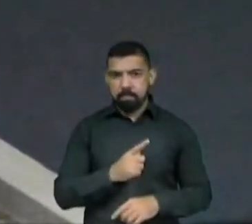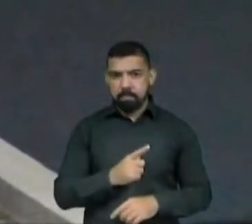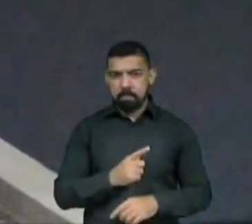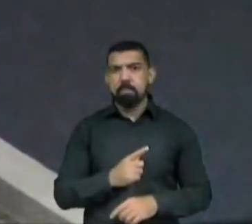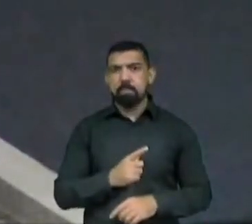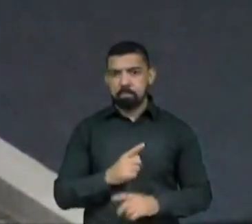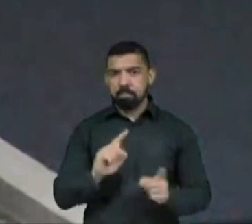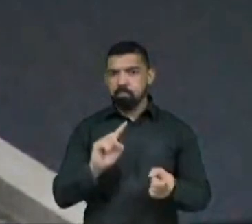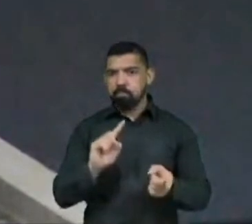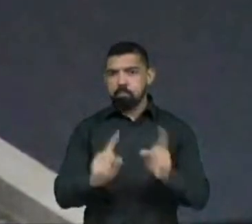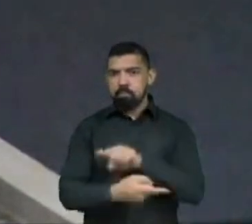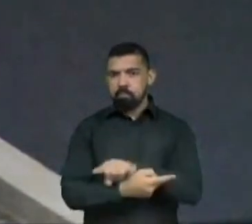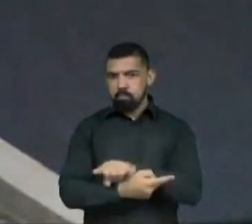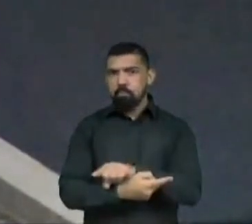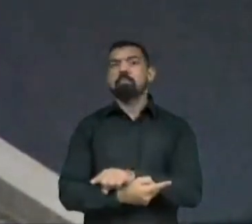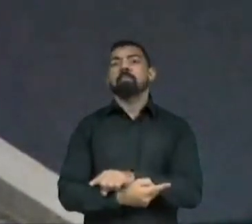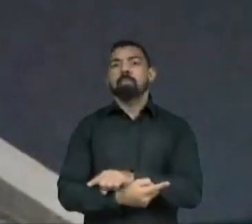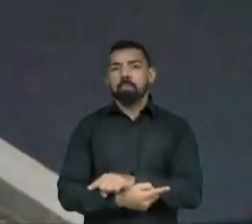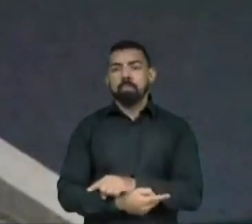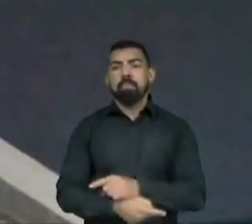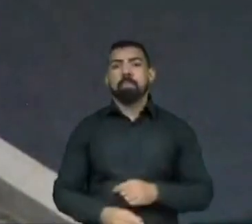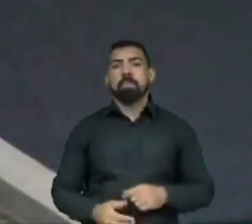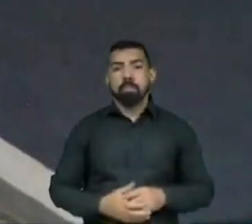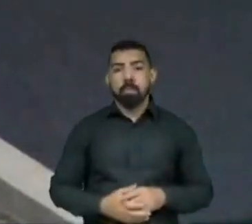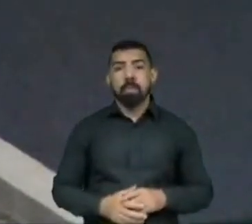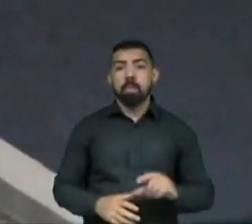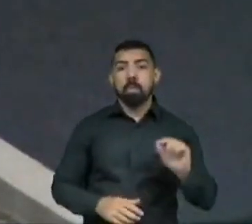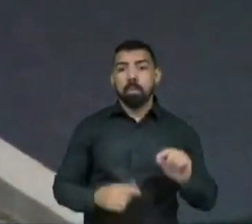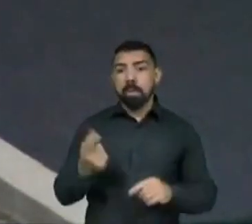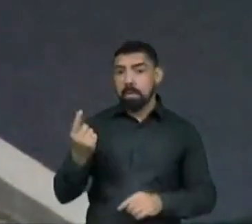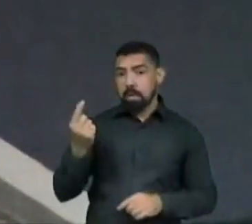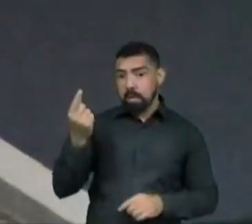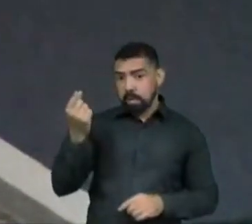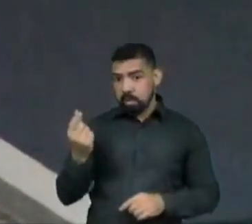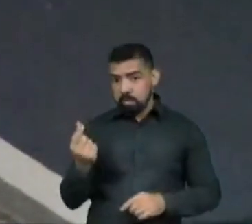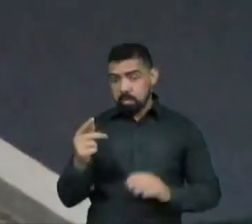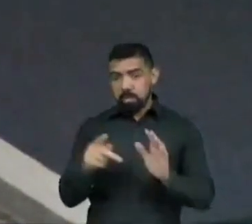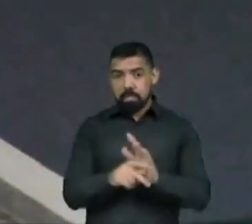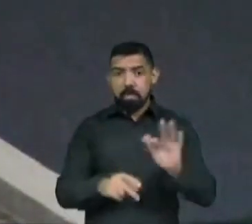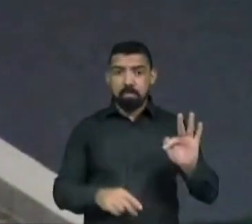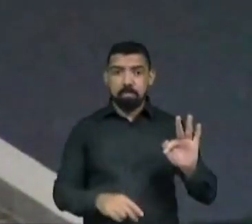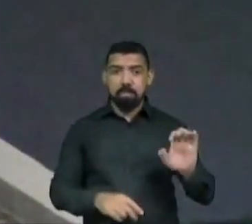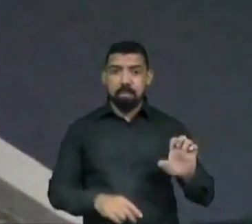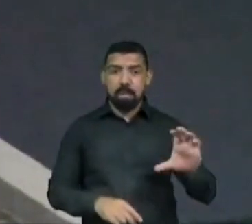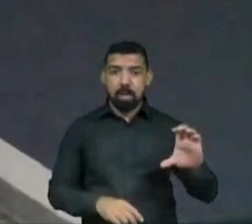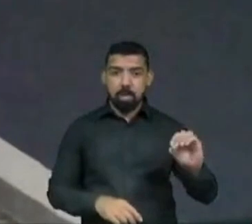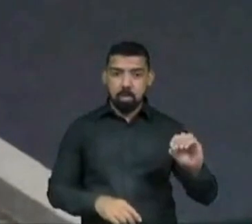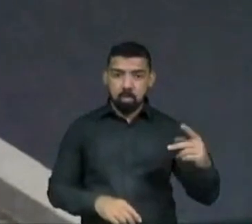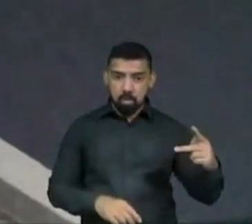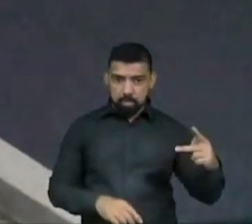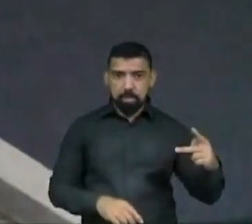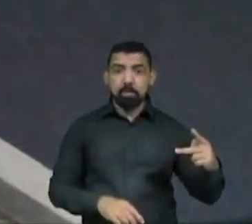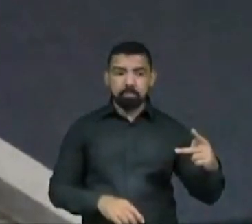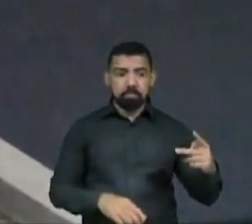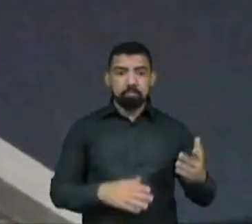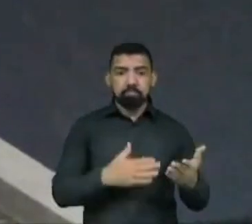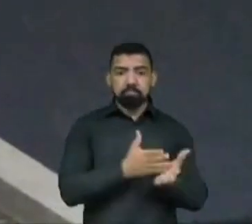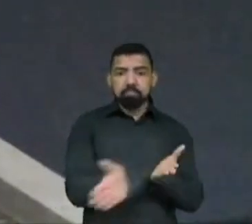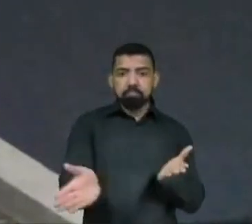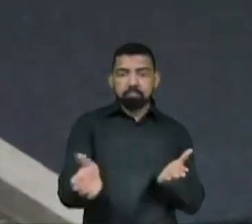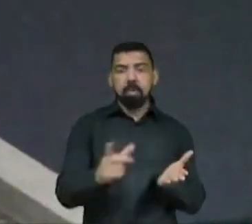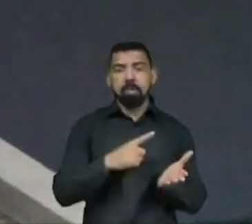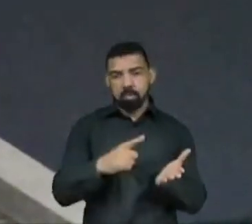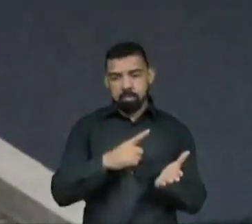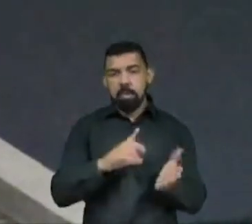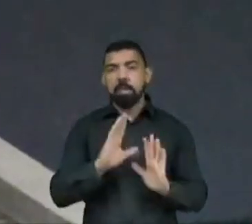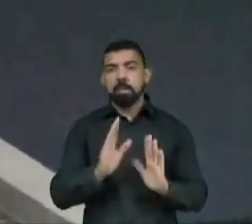desvirtuação da destinação desses recursos do FECOP. Por que eu estou insistindo nisso? A gente teve uma